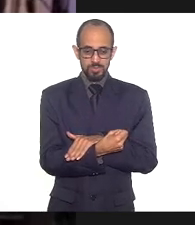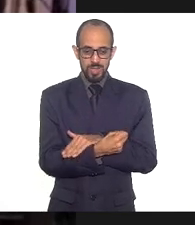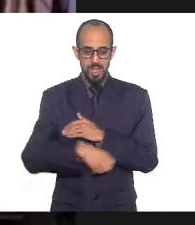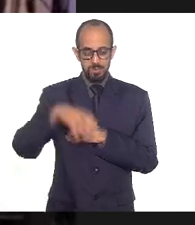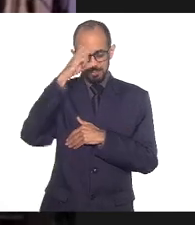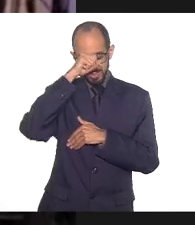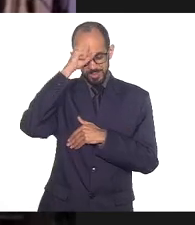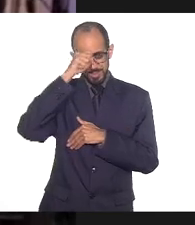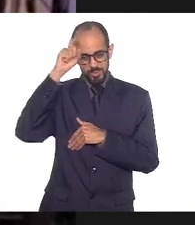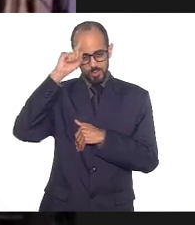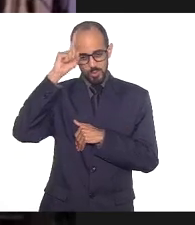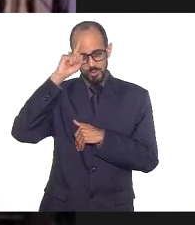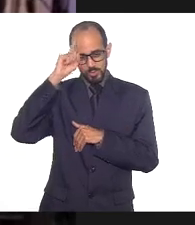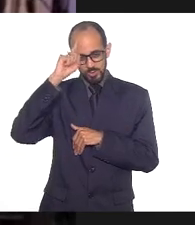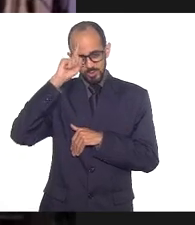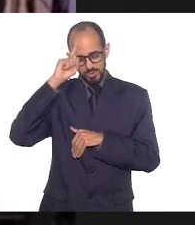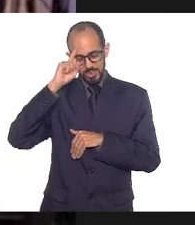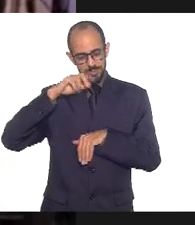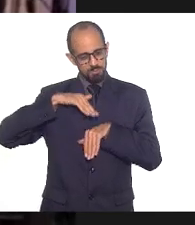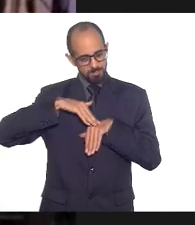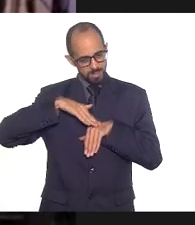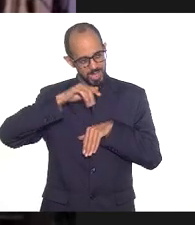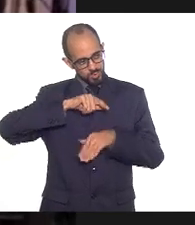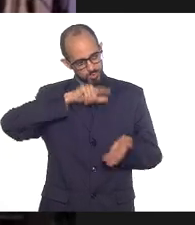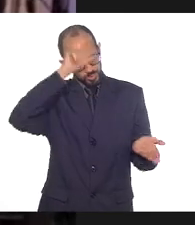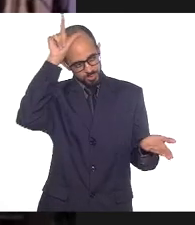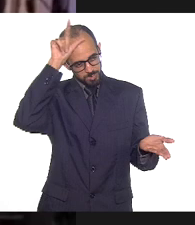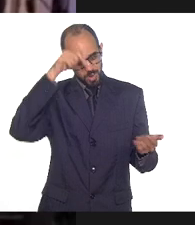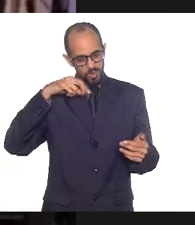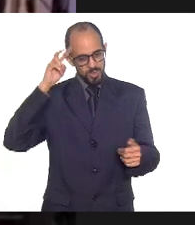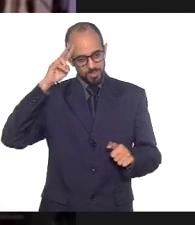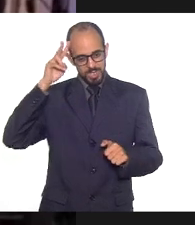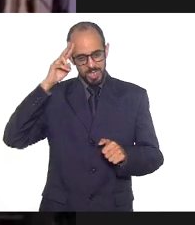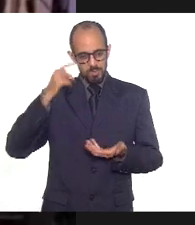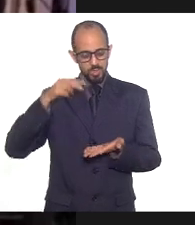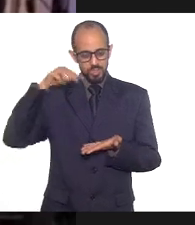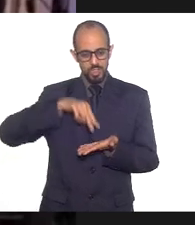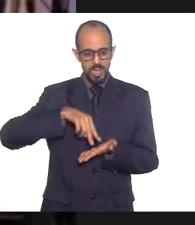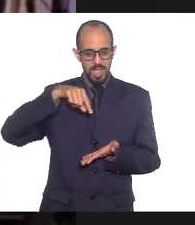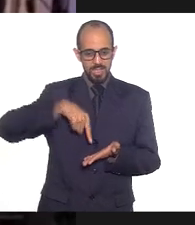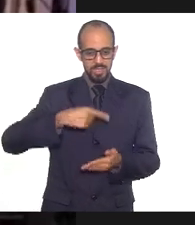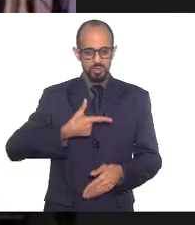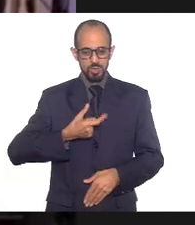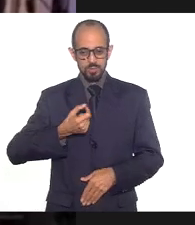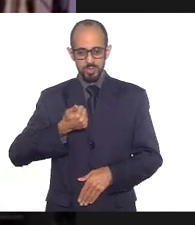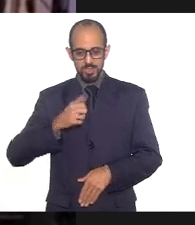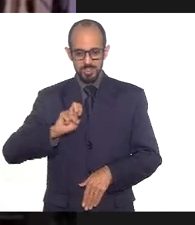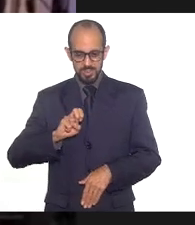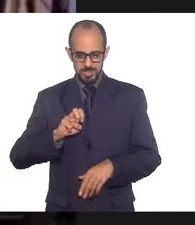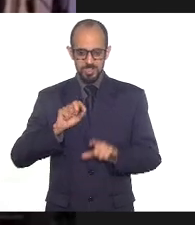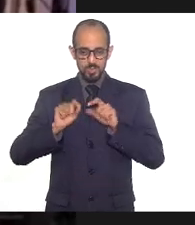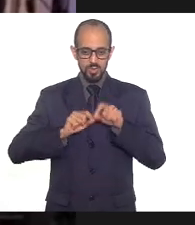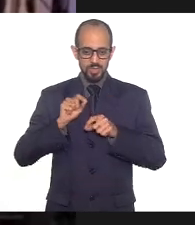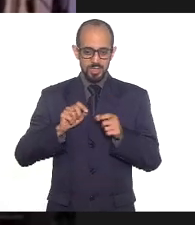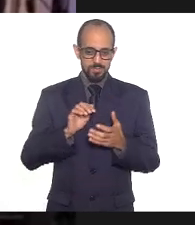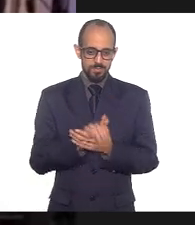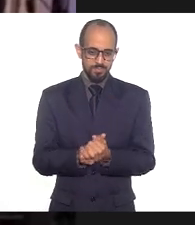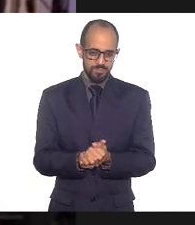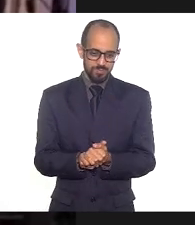aprendendo cada dia mais e mais que o Deputado Luiz Paulo lembro que quando chegar essa casa 2015 é